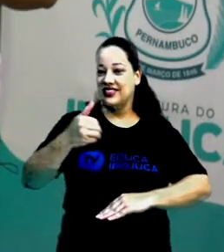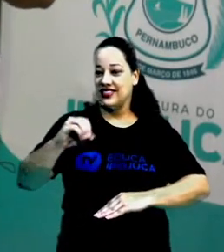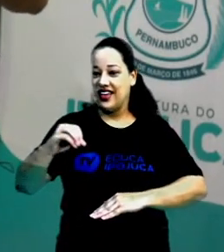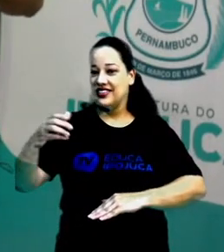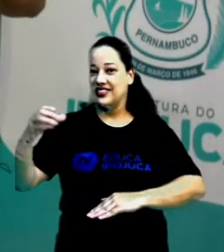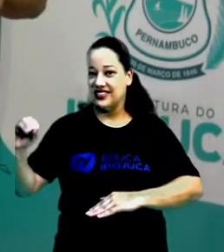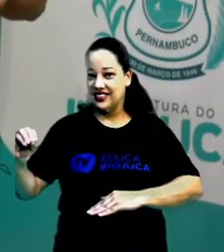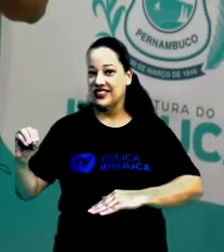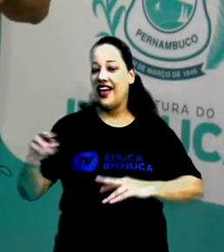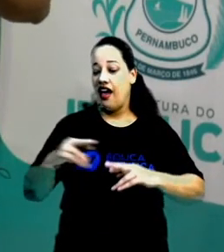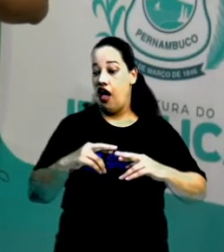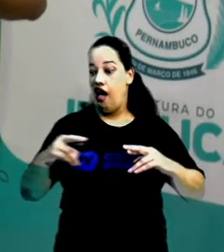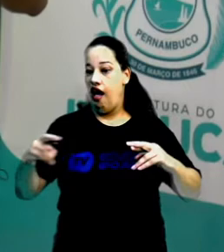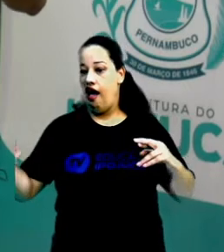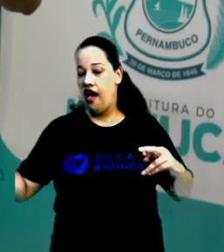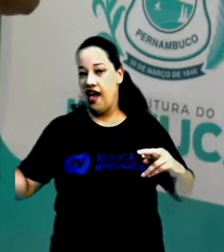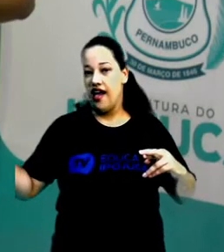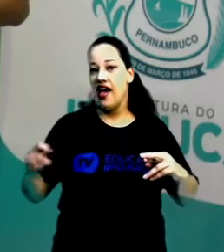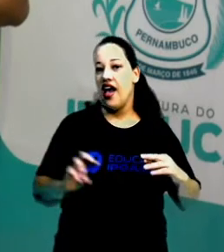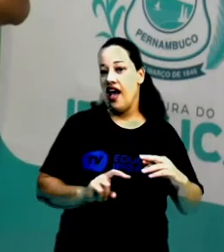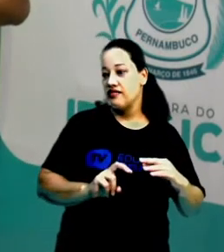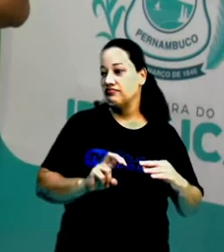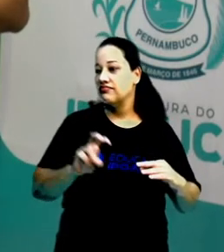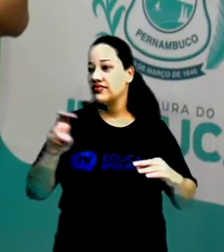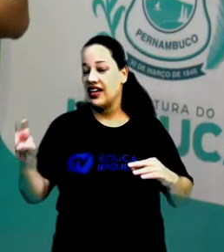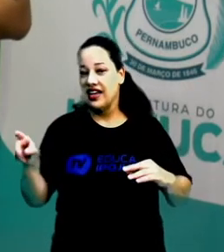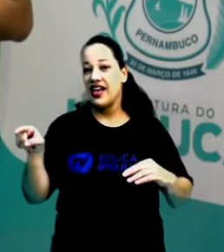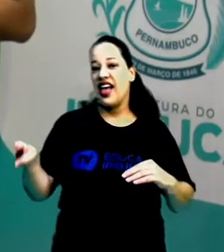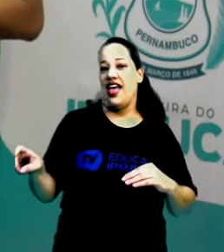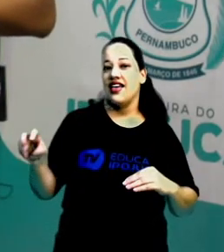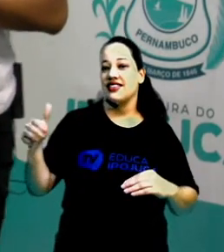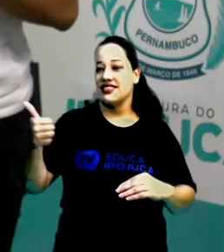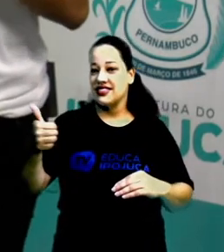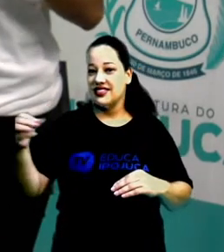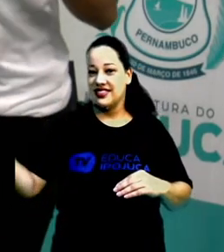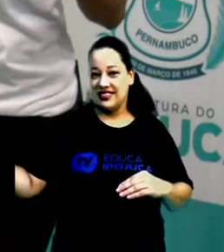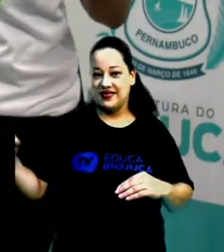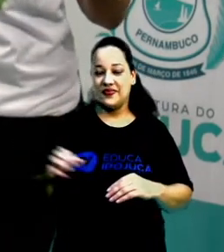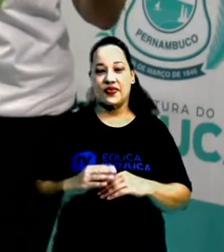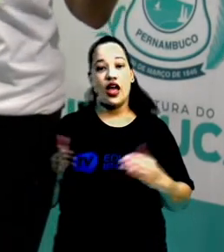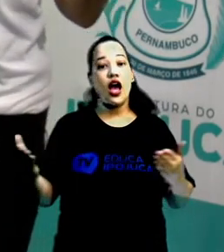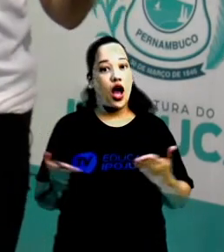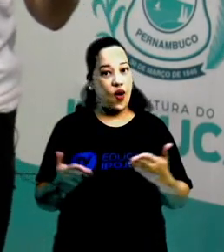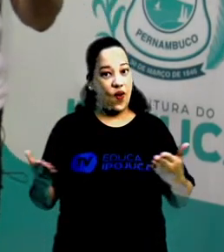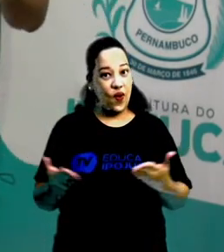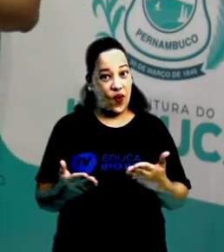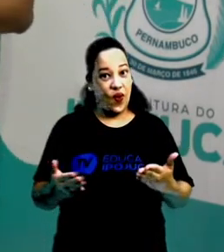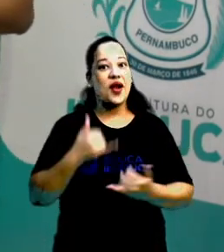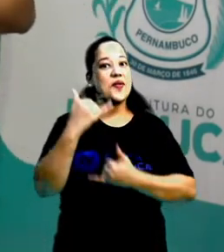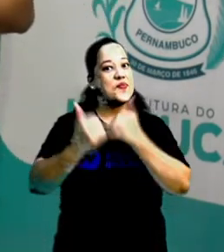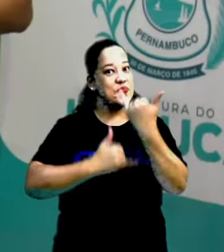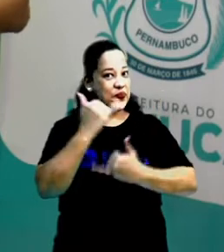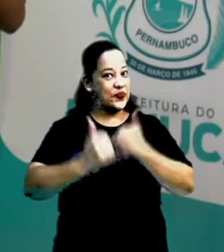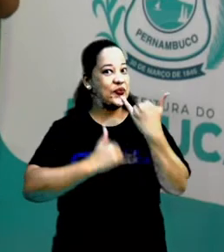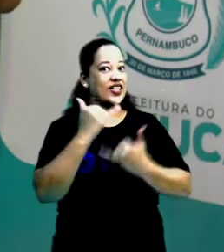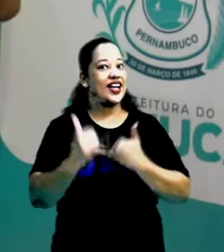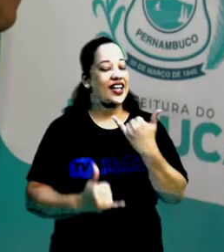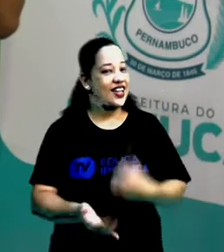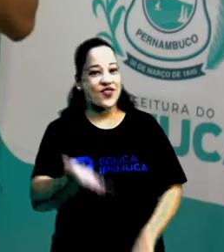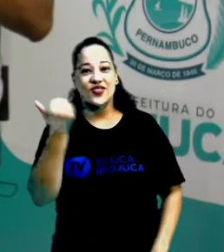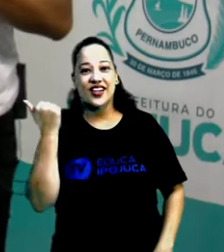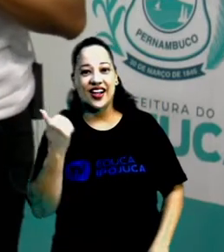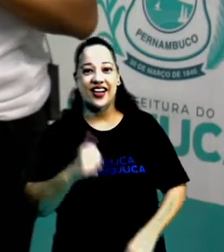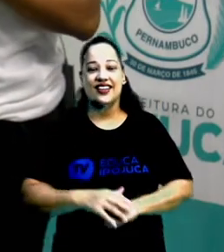numérica, contando até chegar ao número 100. Agora é a hora da nossa brincadeira. Vamos